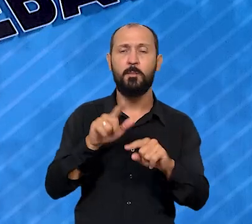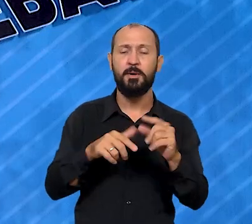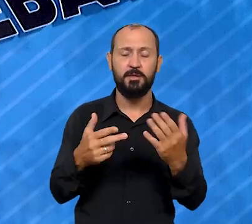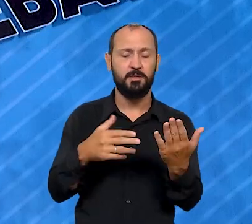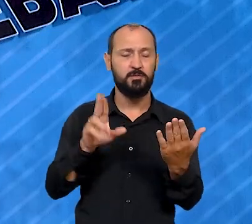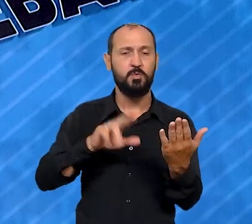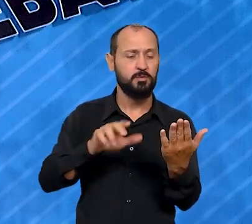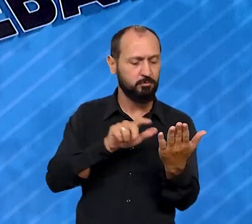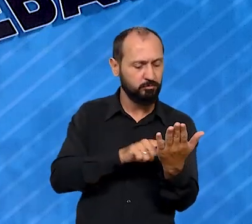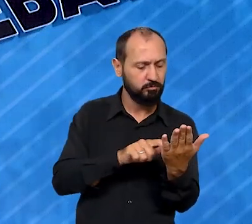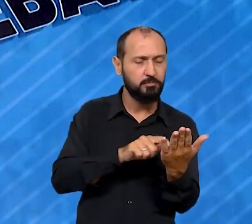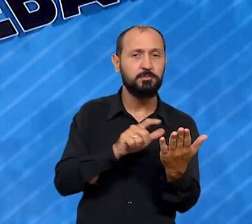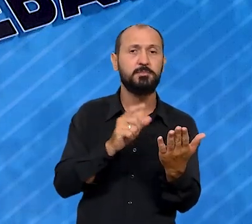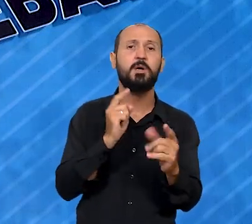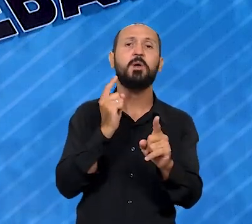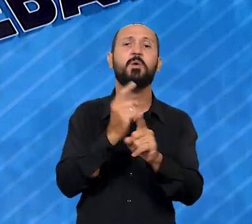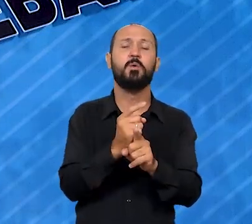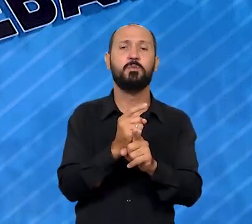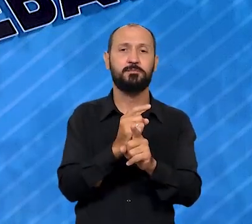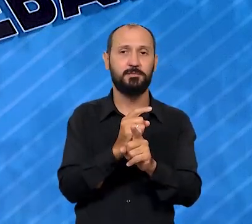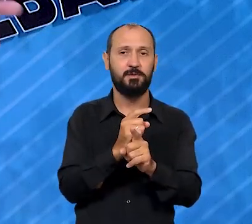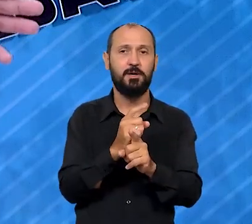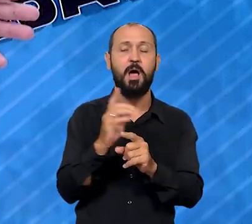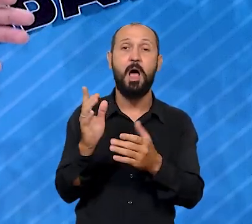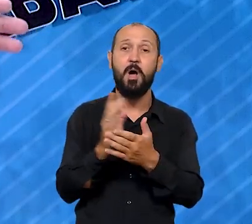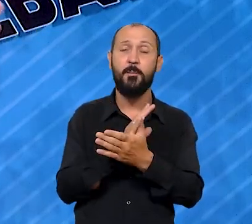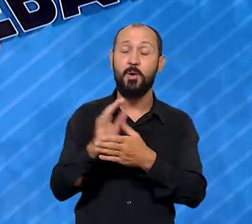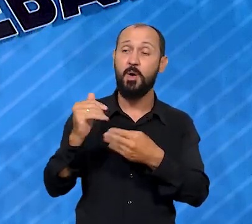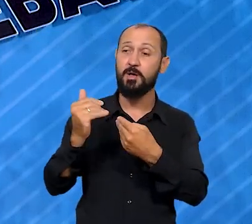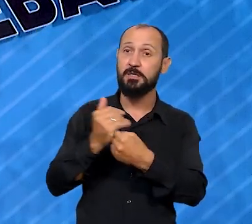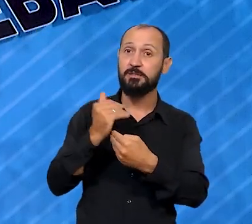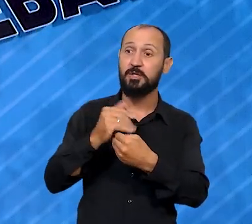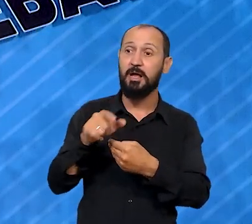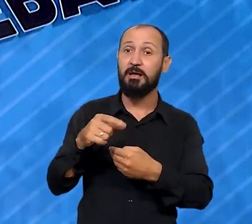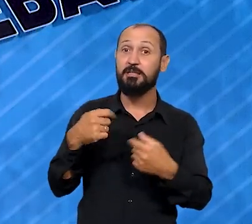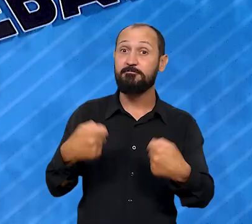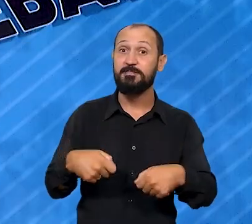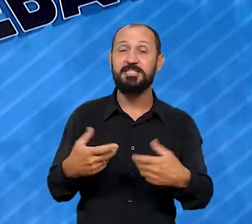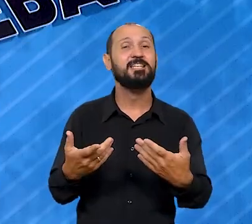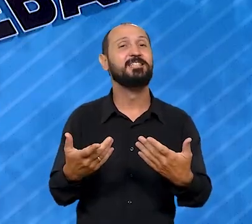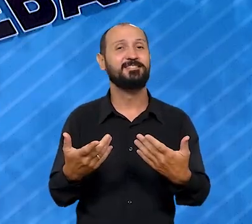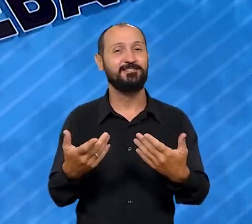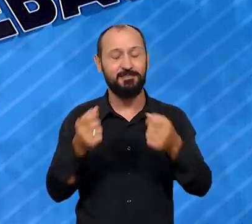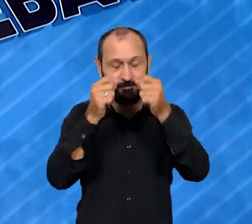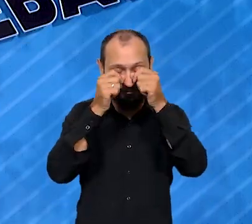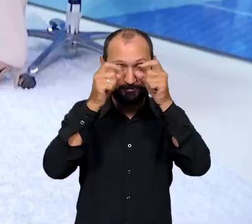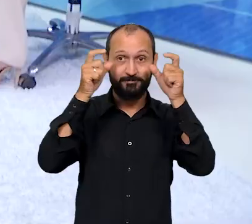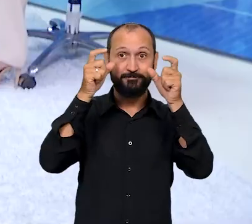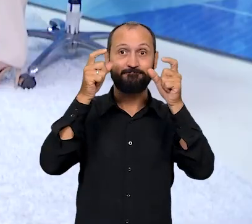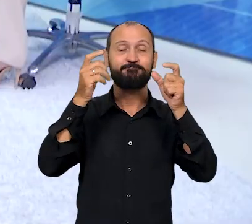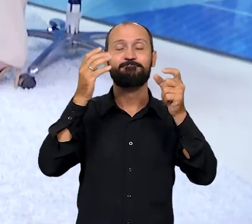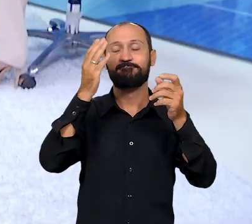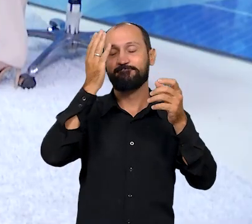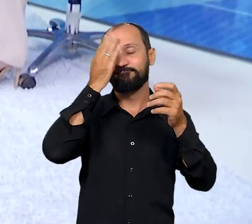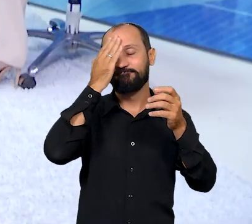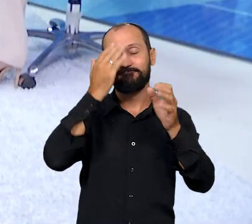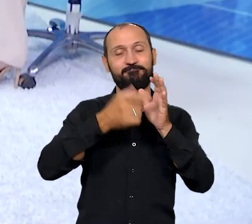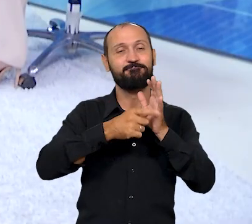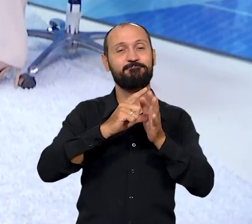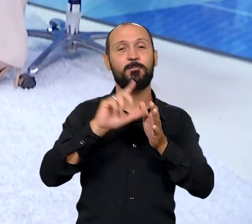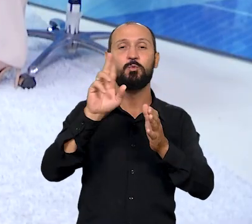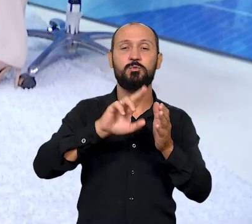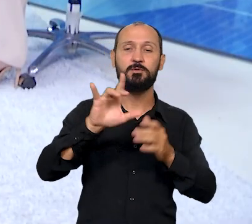seu celular, tendo acesso a um material desse, você pode achar ali algo que diz a respeito do que você está precisando. Então, você já consegue